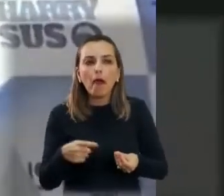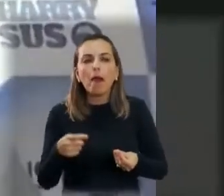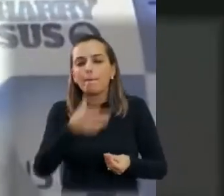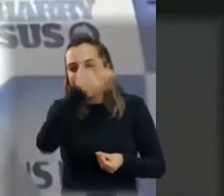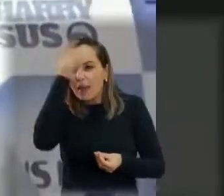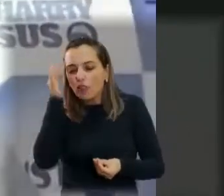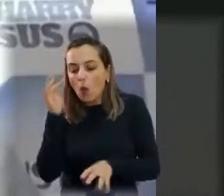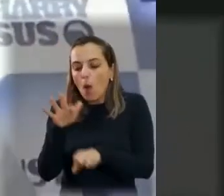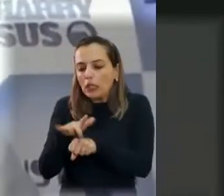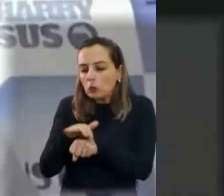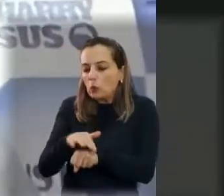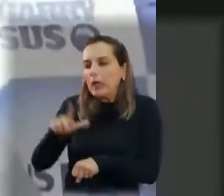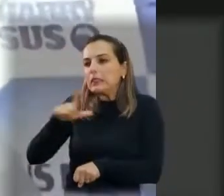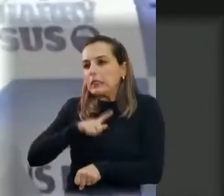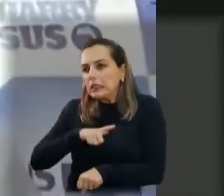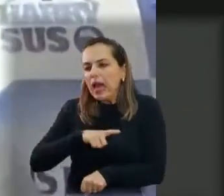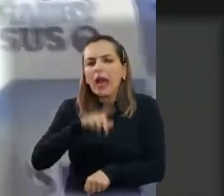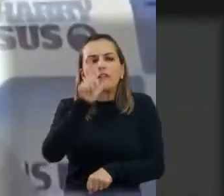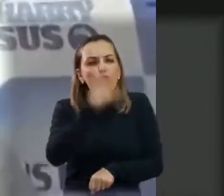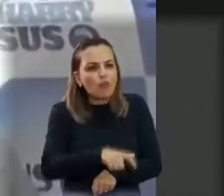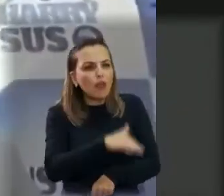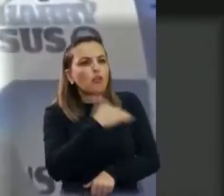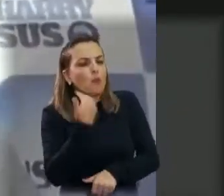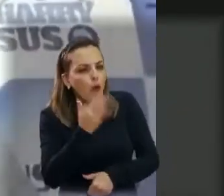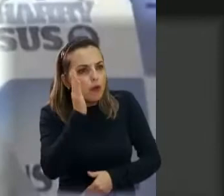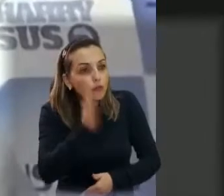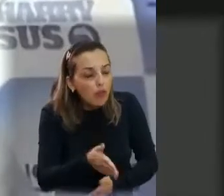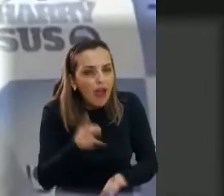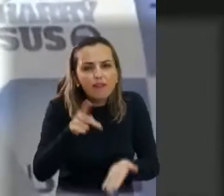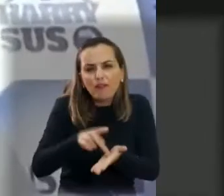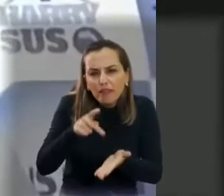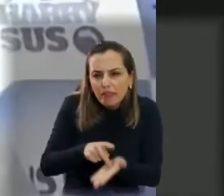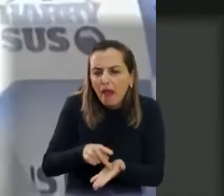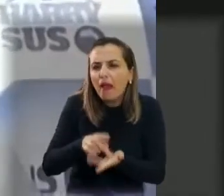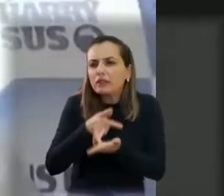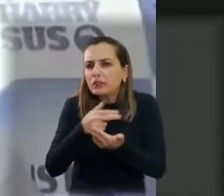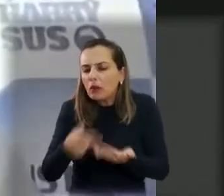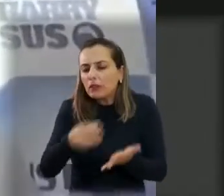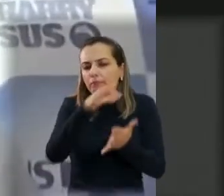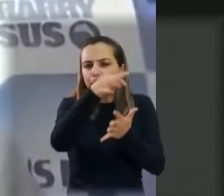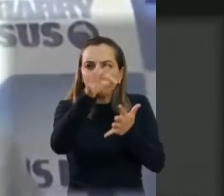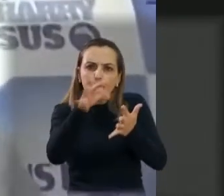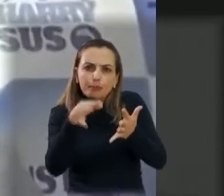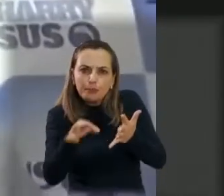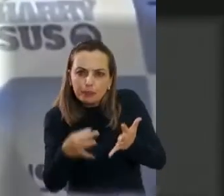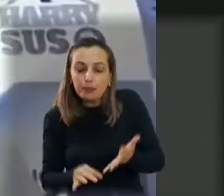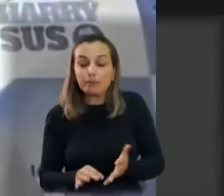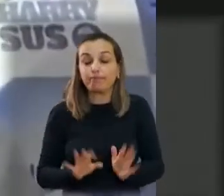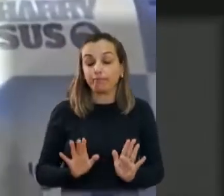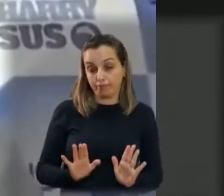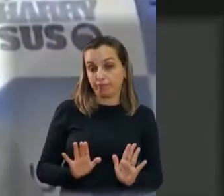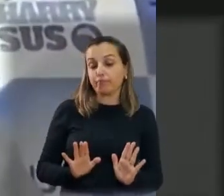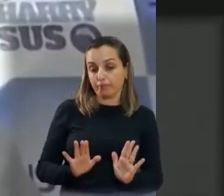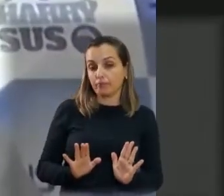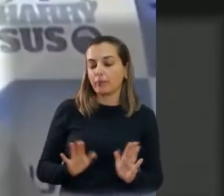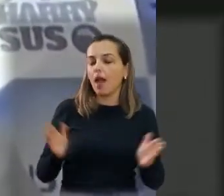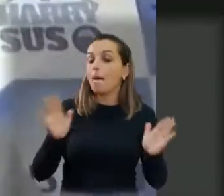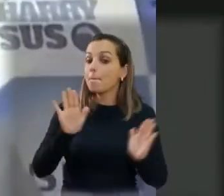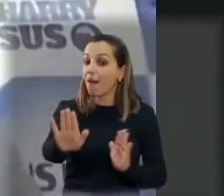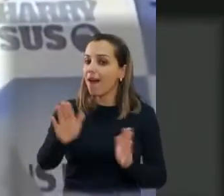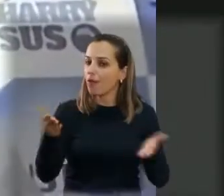contaminado? Haroldo, já morreu alguém? É verdade? É isso? É aquilo? Bom, e